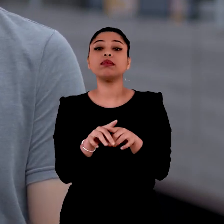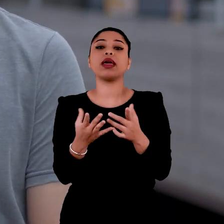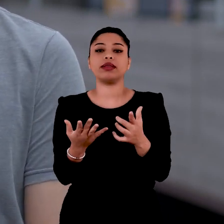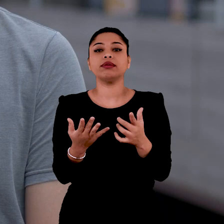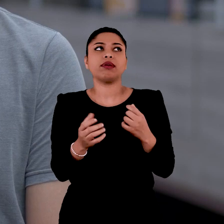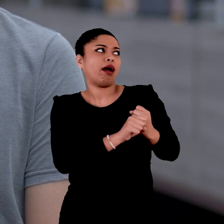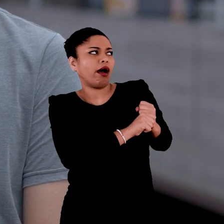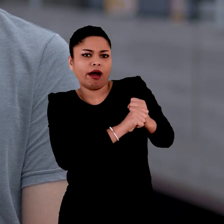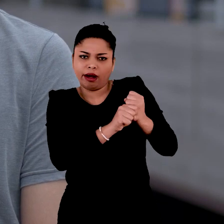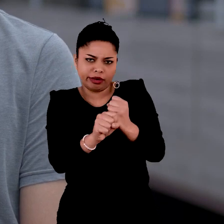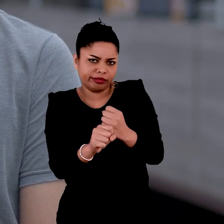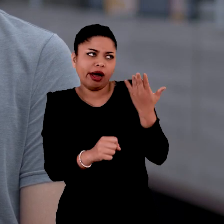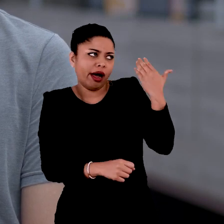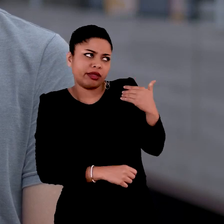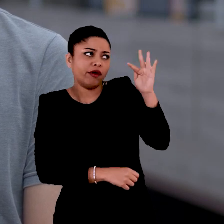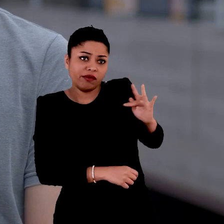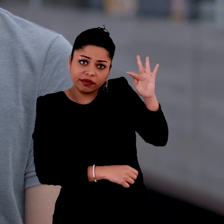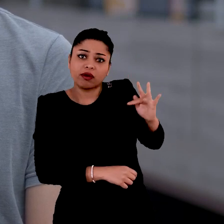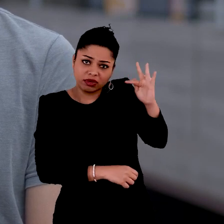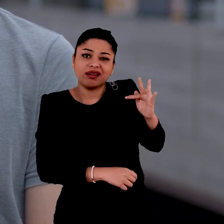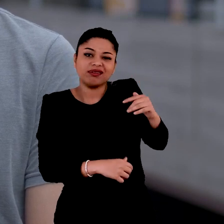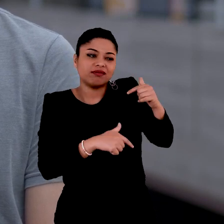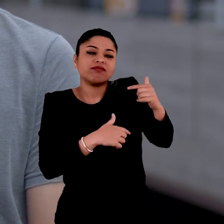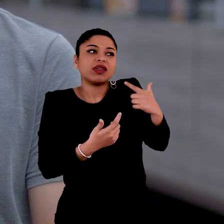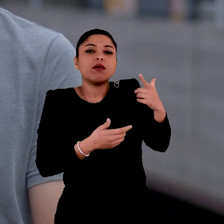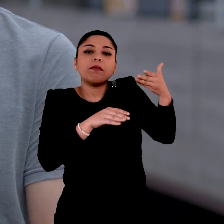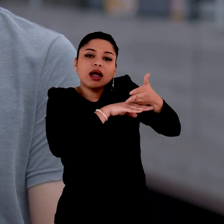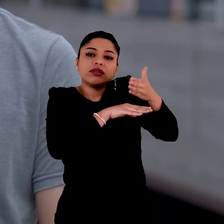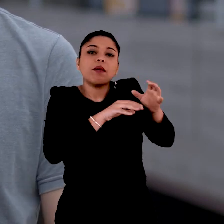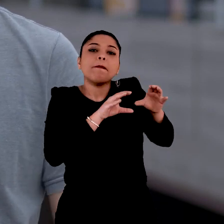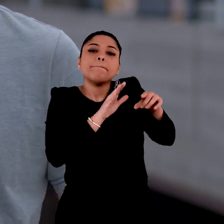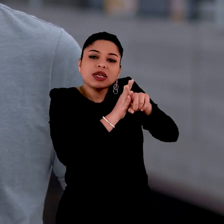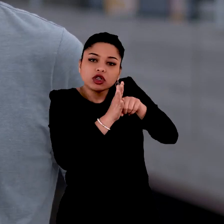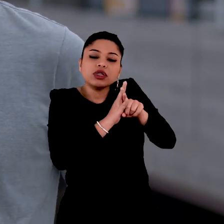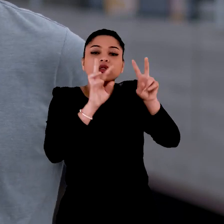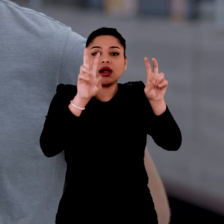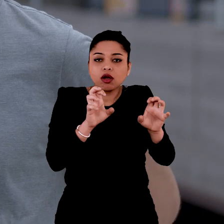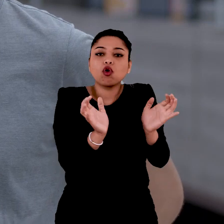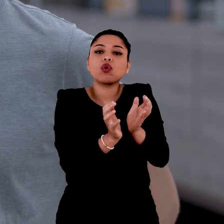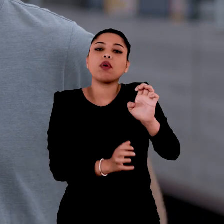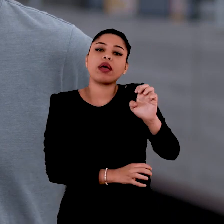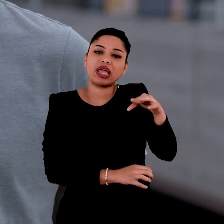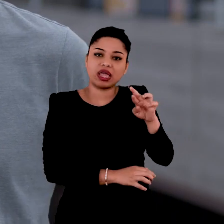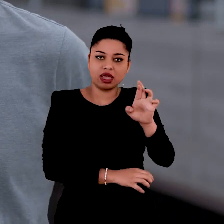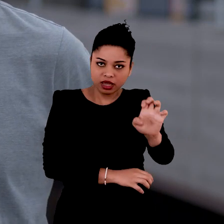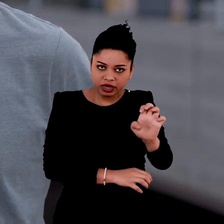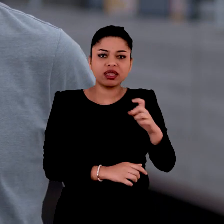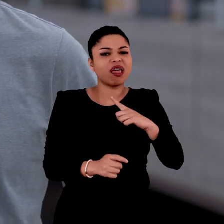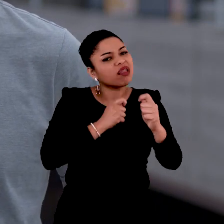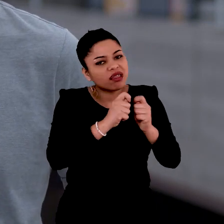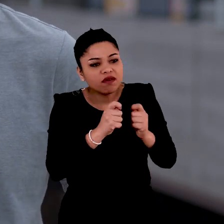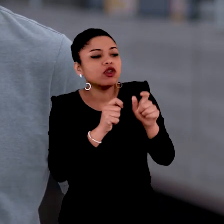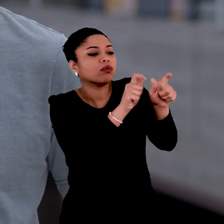principalmente entrevistas com multidisciplinares e trabalho também numa agência de pesquisa chamada Autônoma, que a